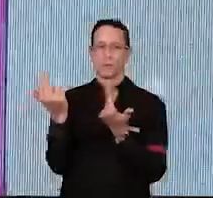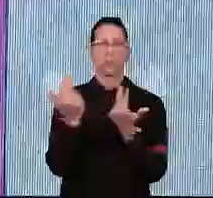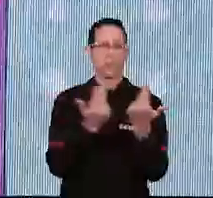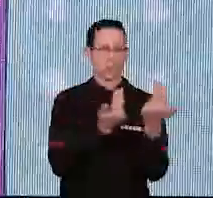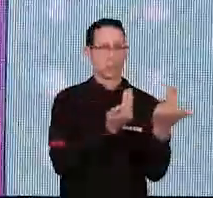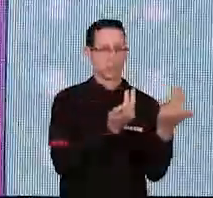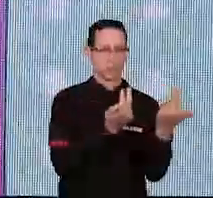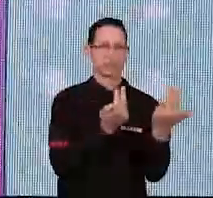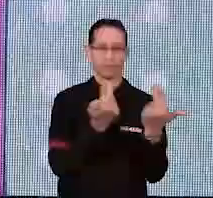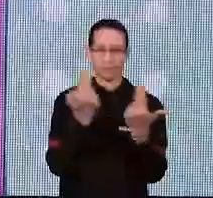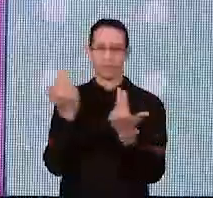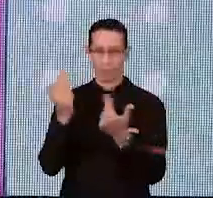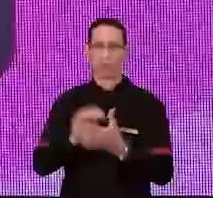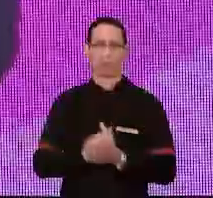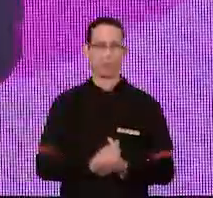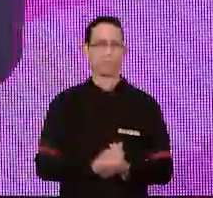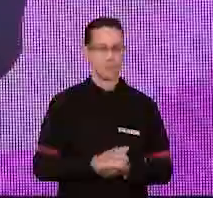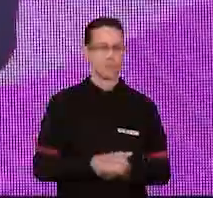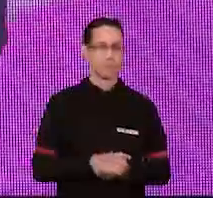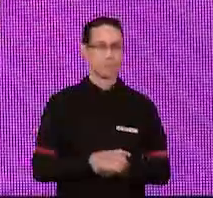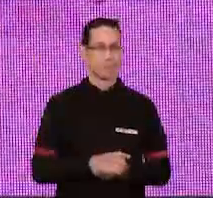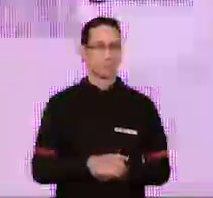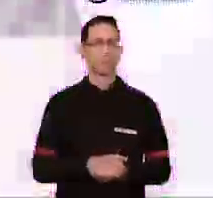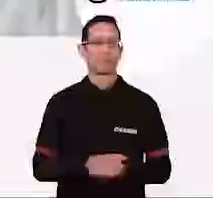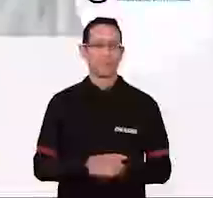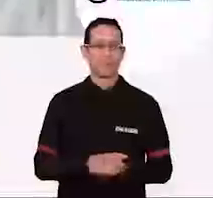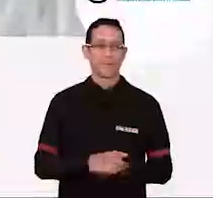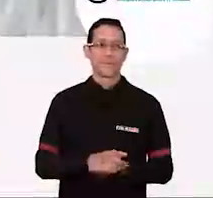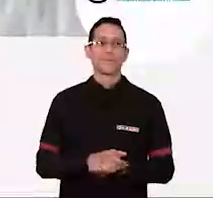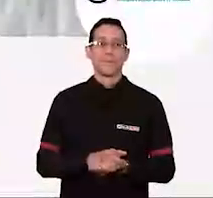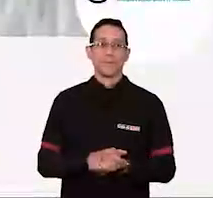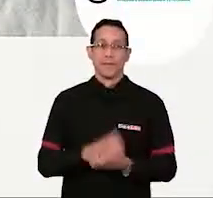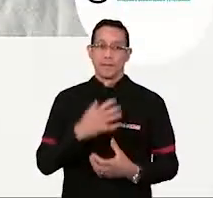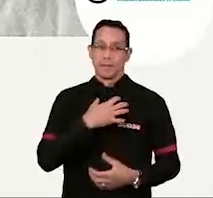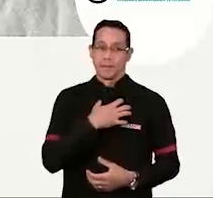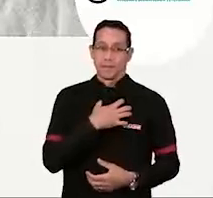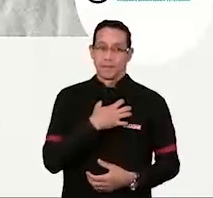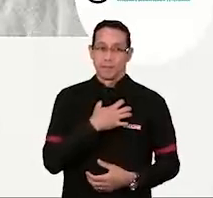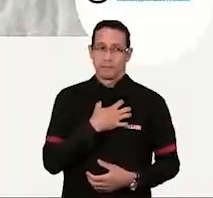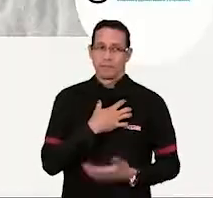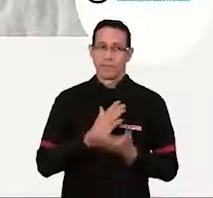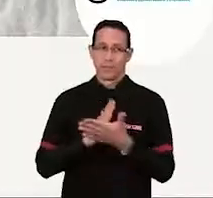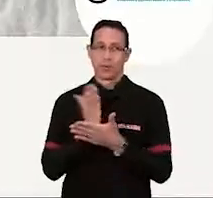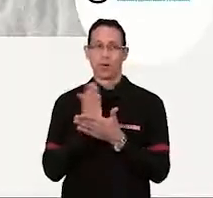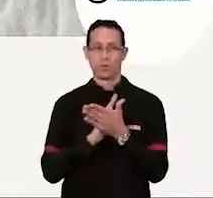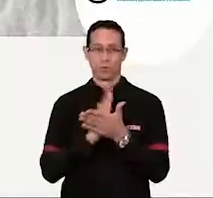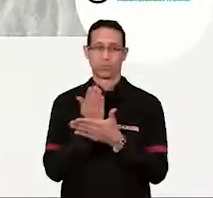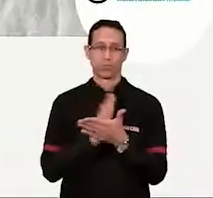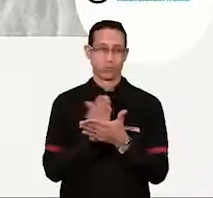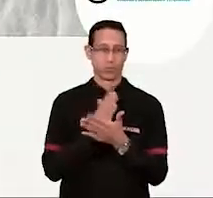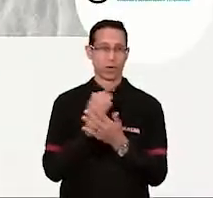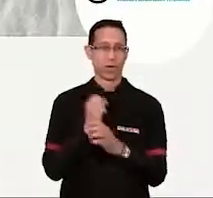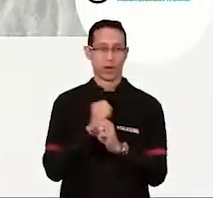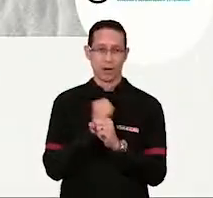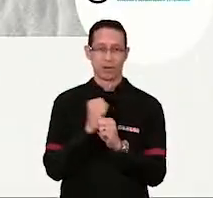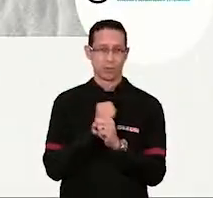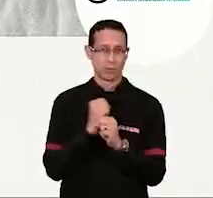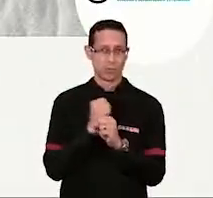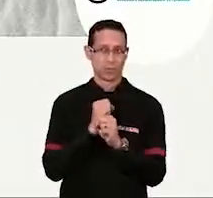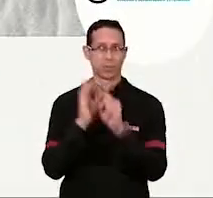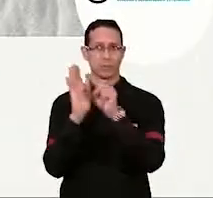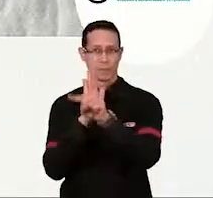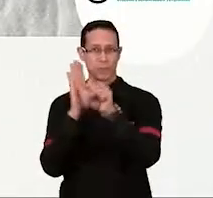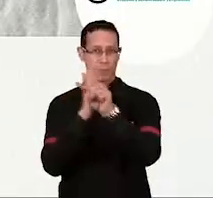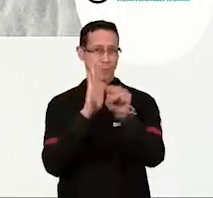Eu faço a mesma coisa. E aí, isso é um negócio que me causa grande incômodo, né? Há muitos anos eu pergunto para